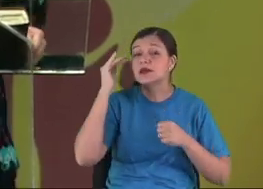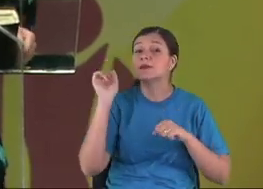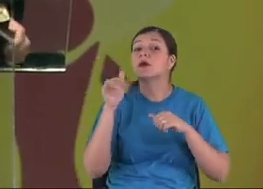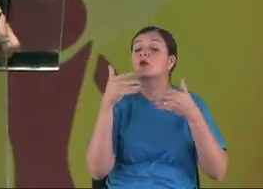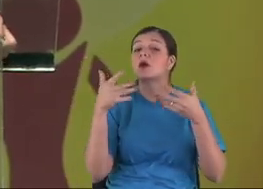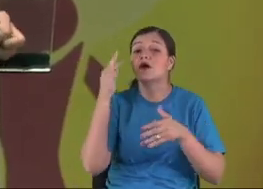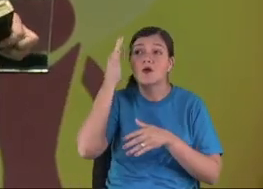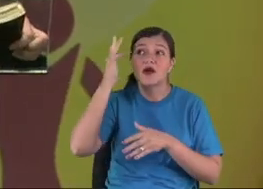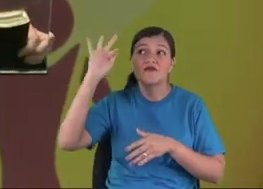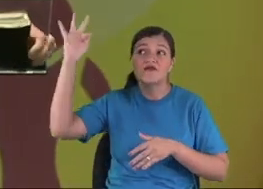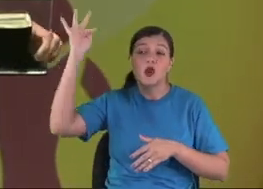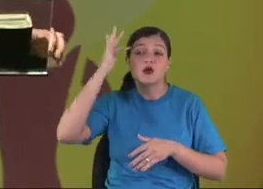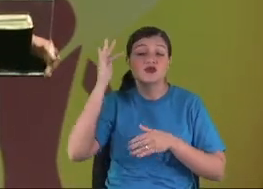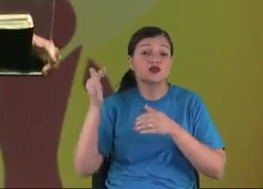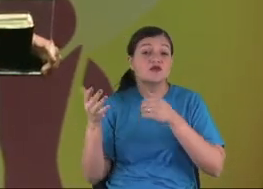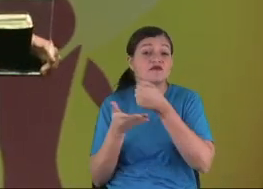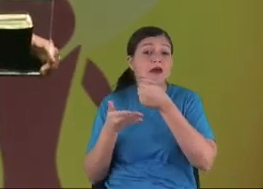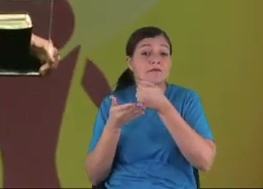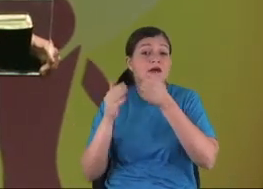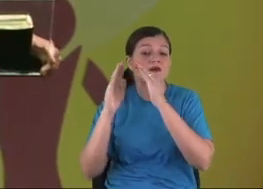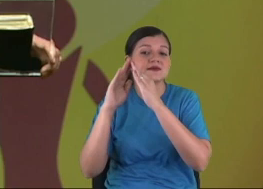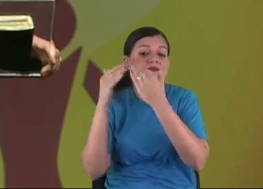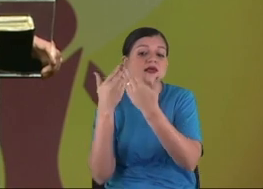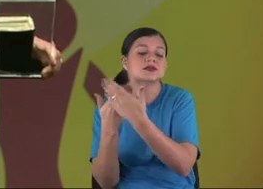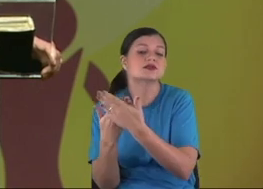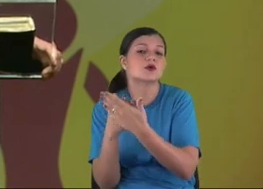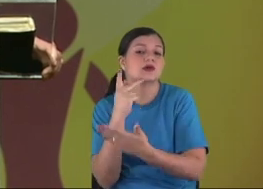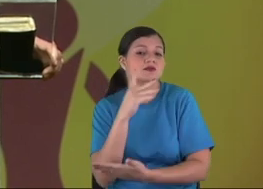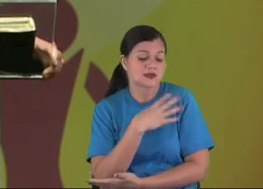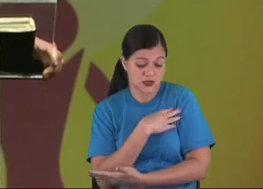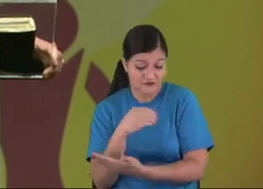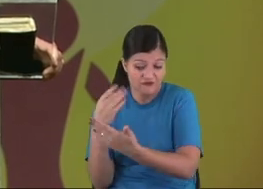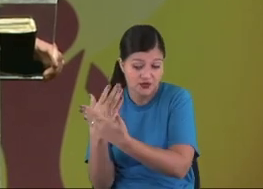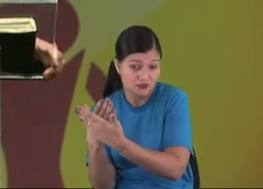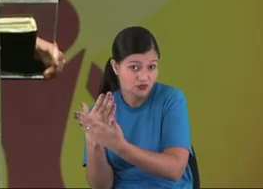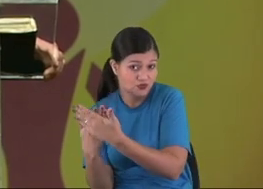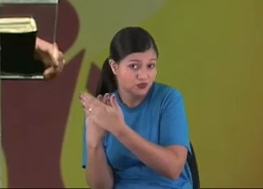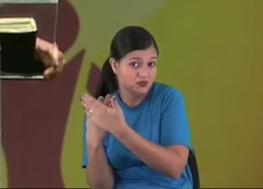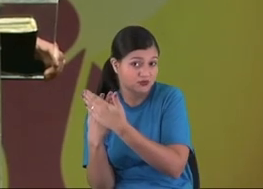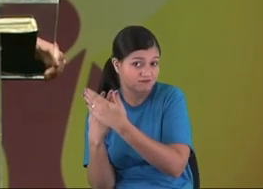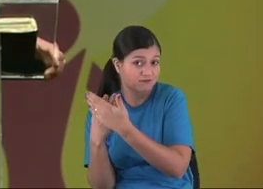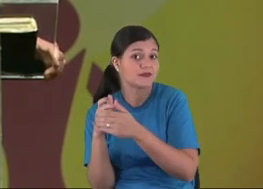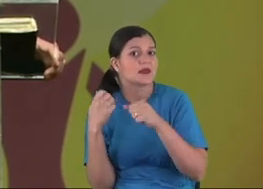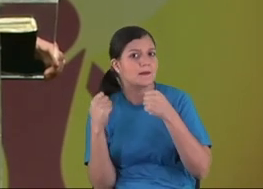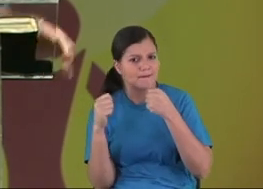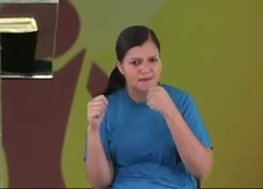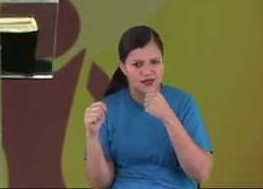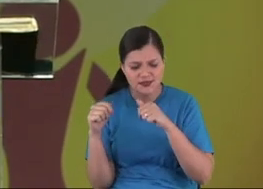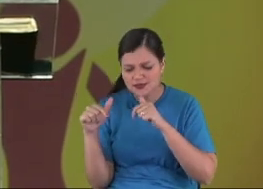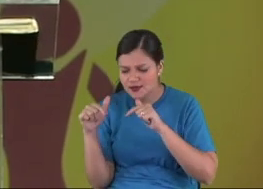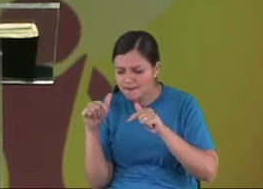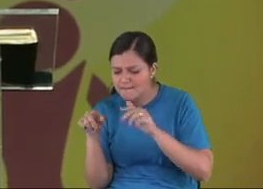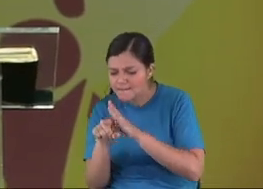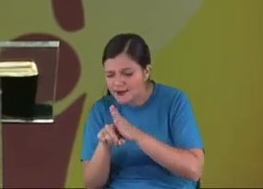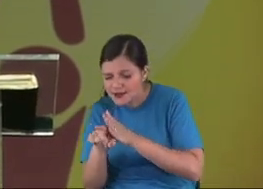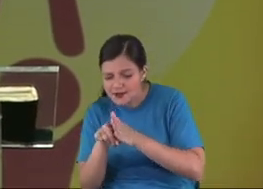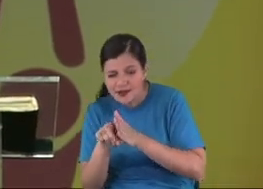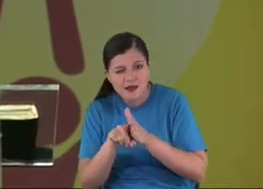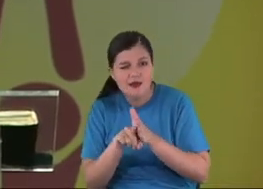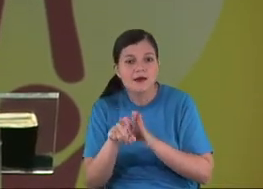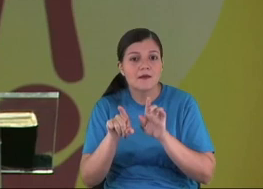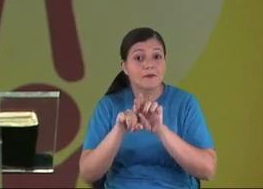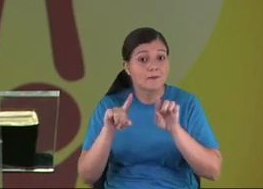estuda. Você precisa conhecer essas coisas. Exige trabalho? Exige. Mas nós estamos falando